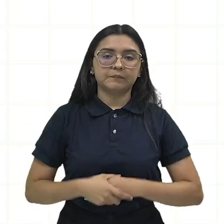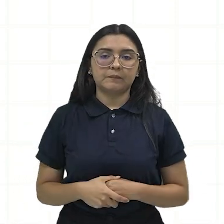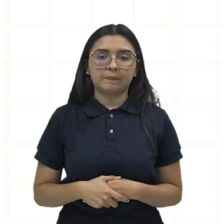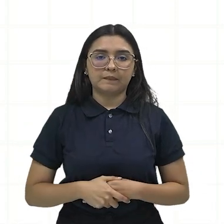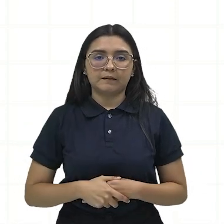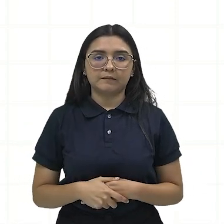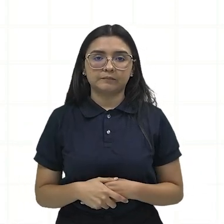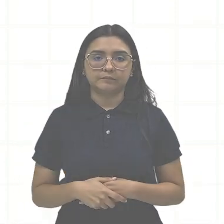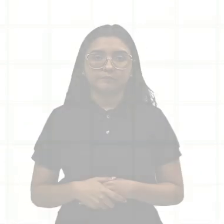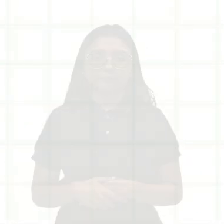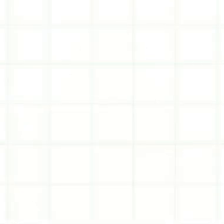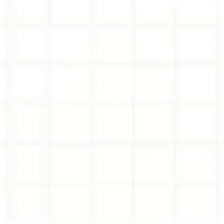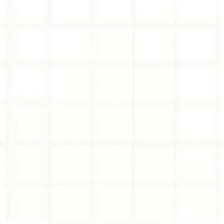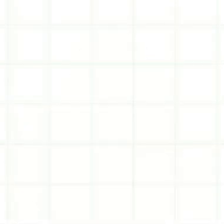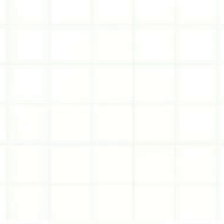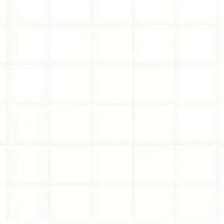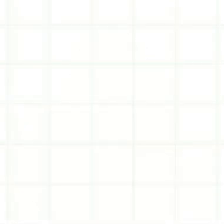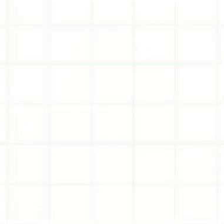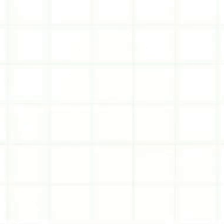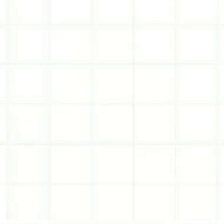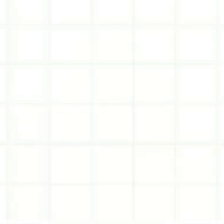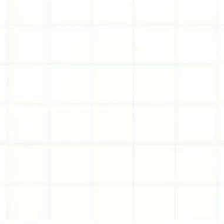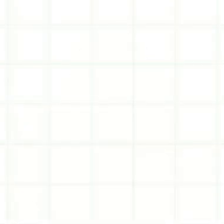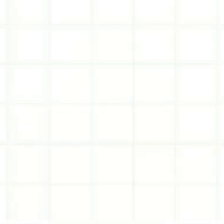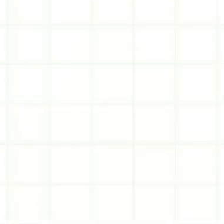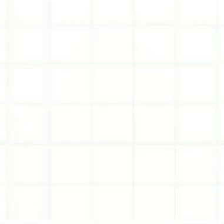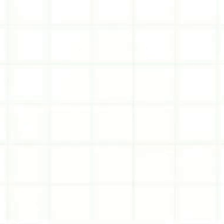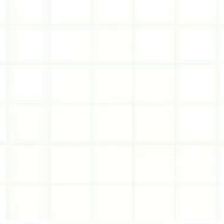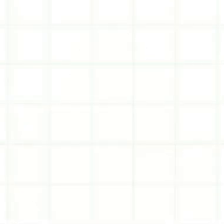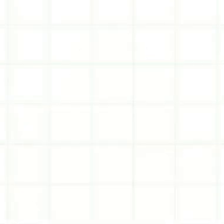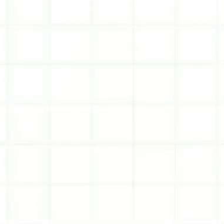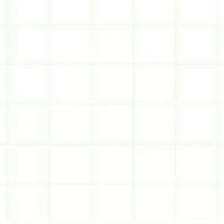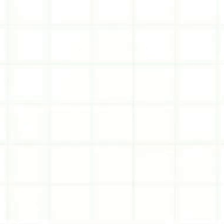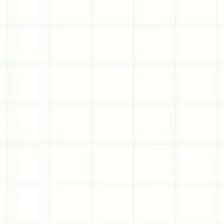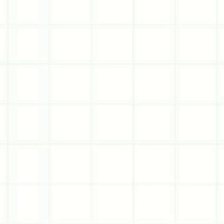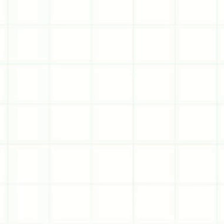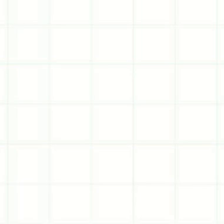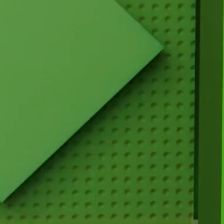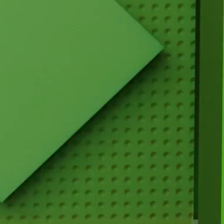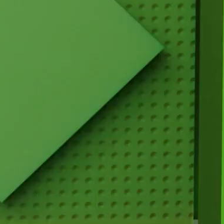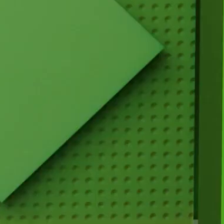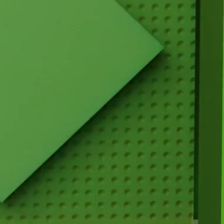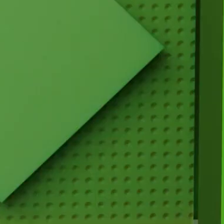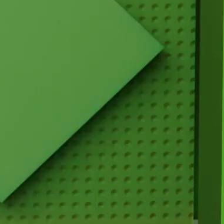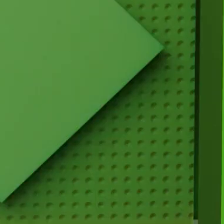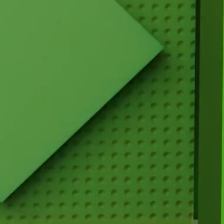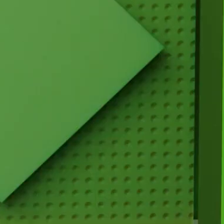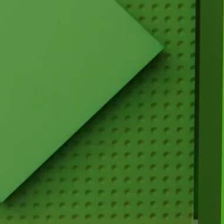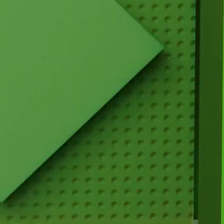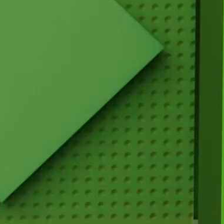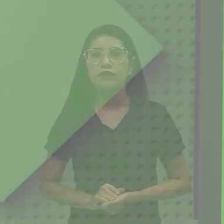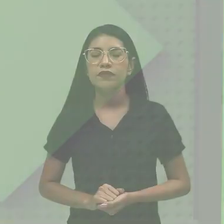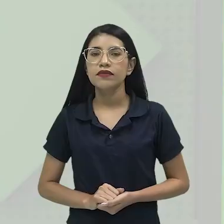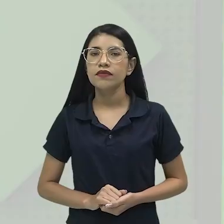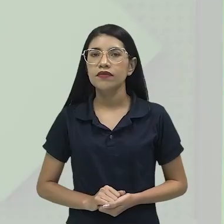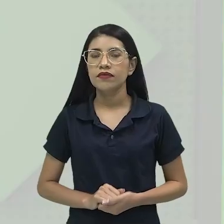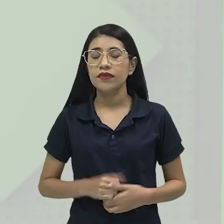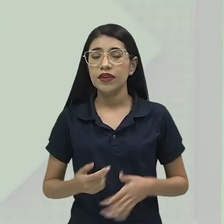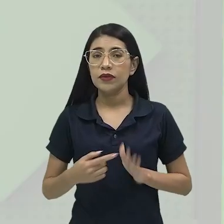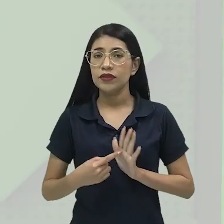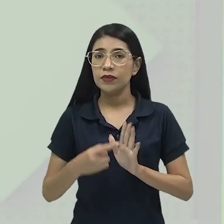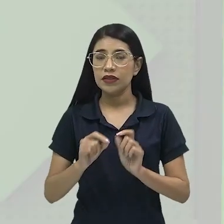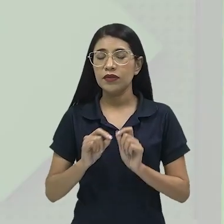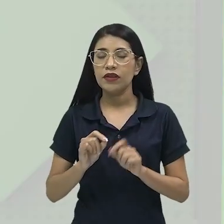doença grave, vimos que é uma doença muito antiga, né? Que já existe há bastante tempo.